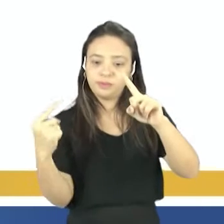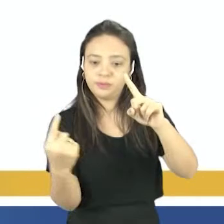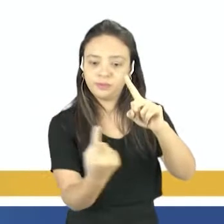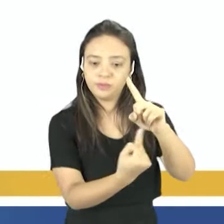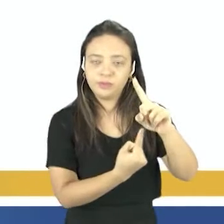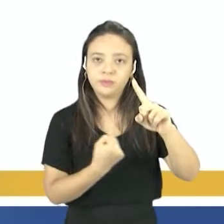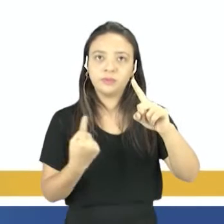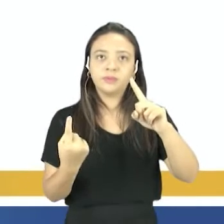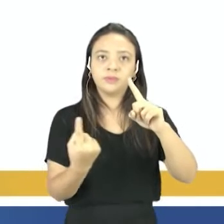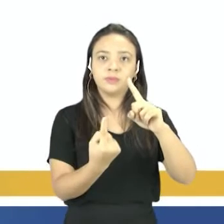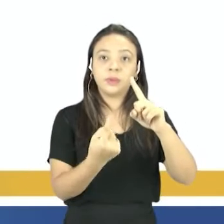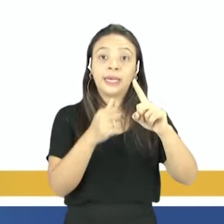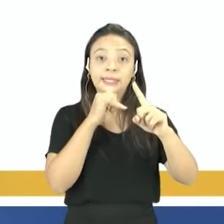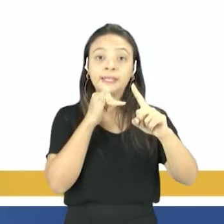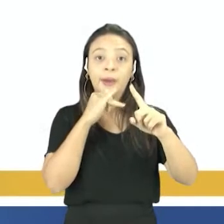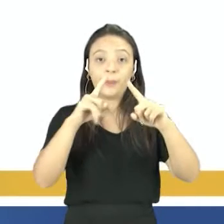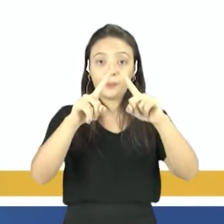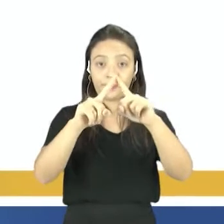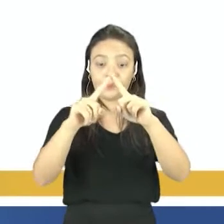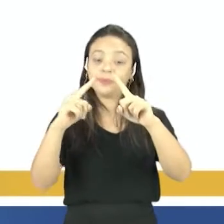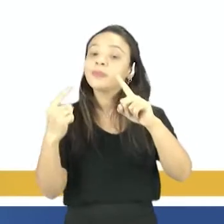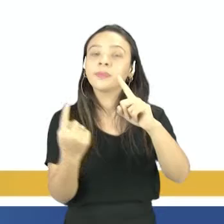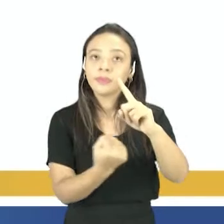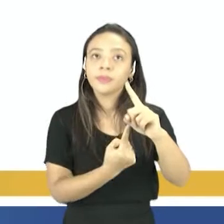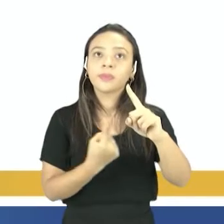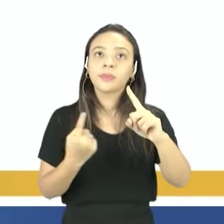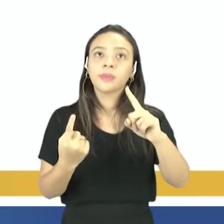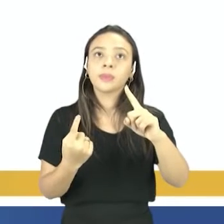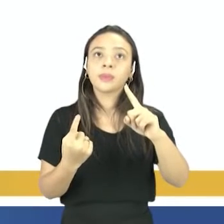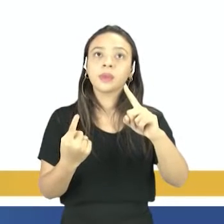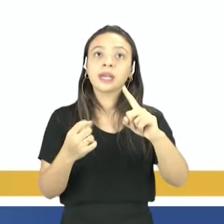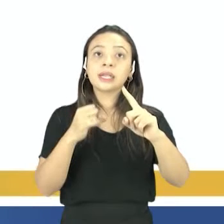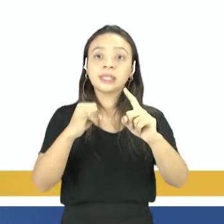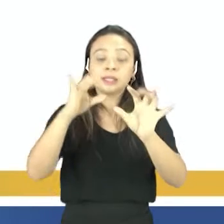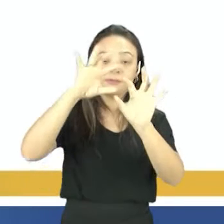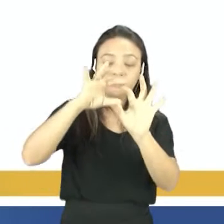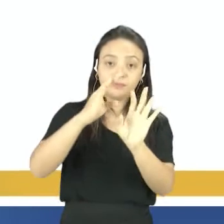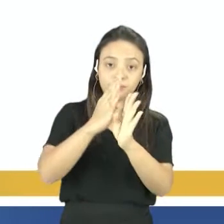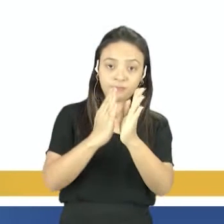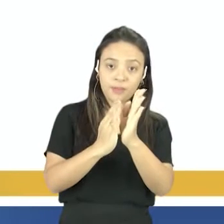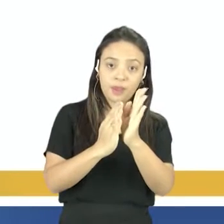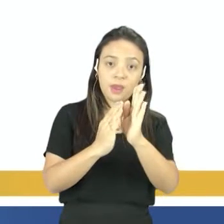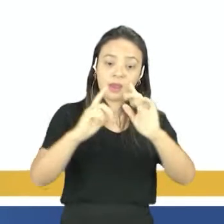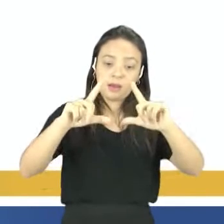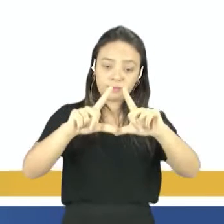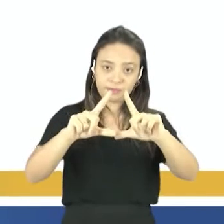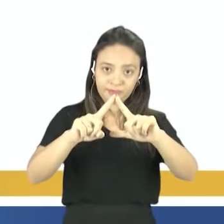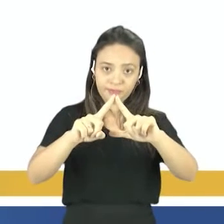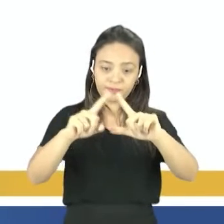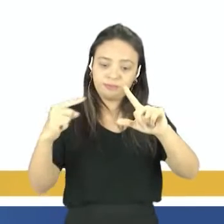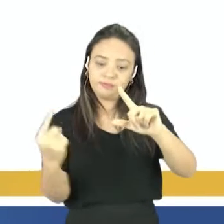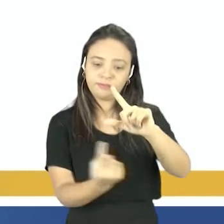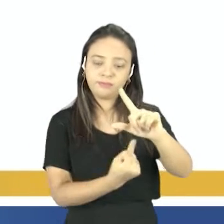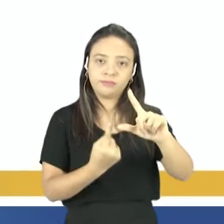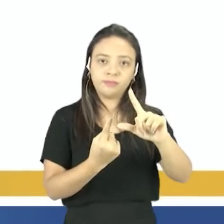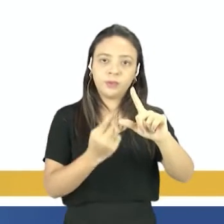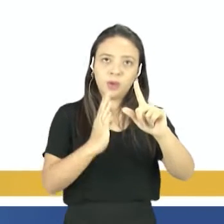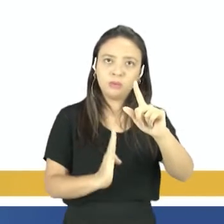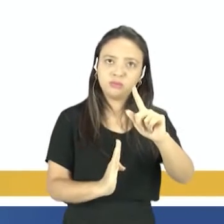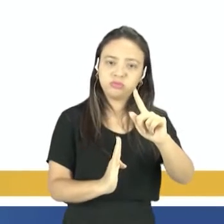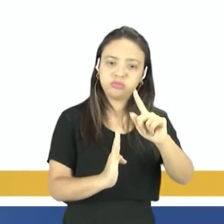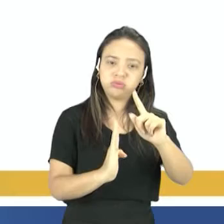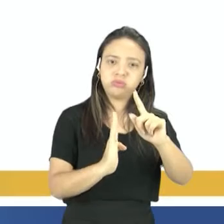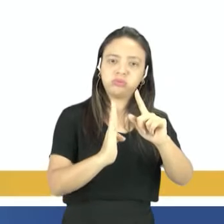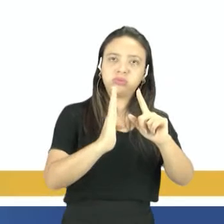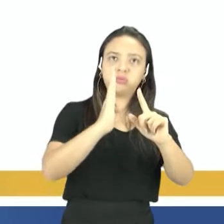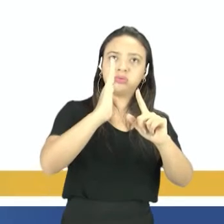cone reto, nesse caso aqui é um cone reto, né, gente? Se eu faço a intersecção de um cone com um plano